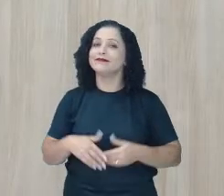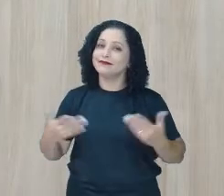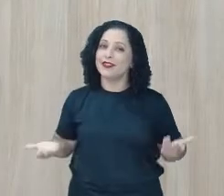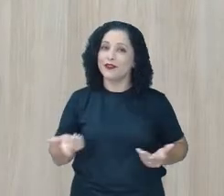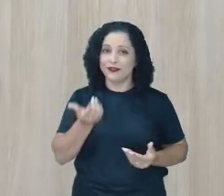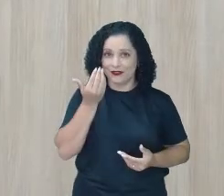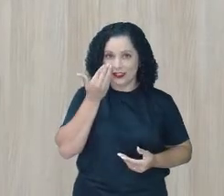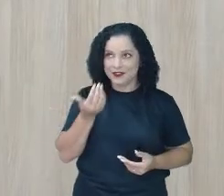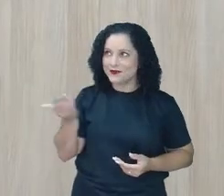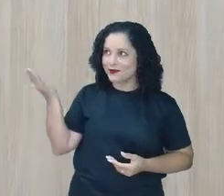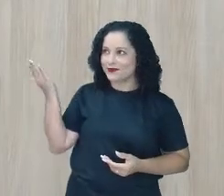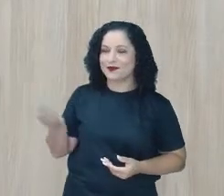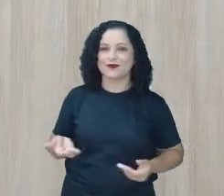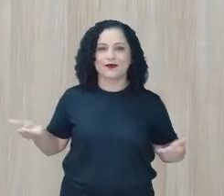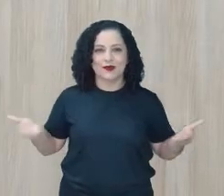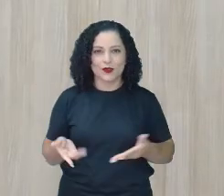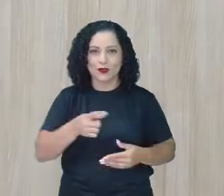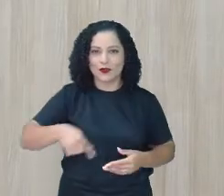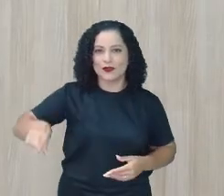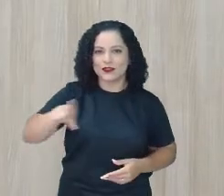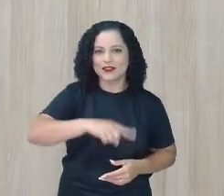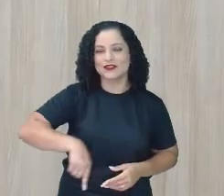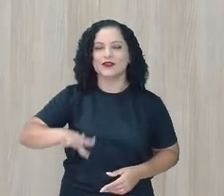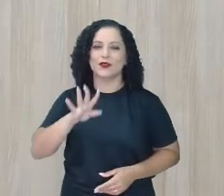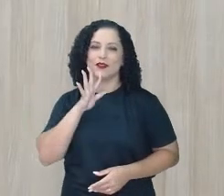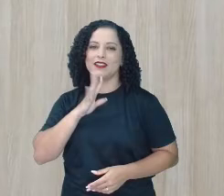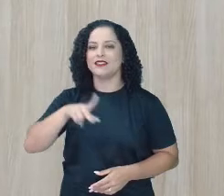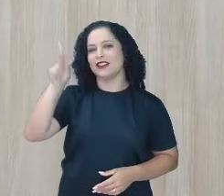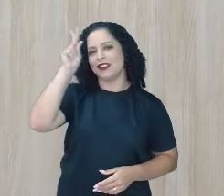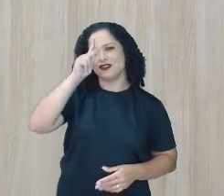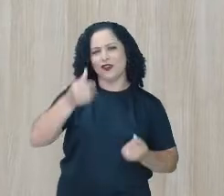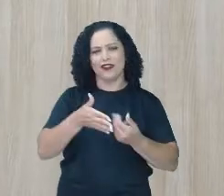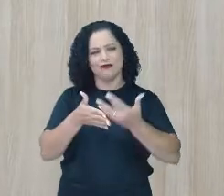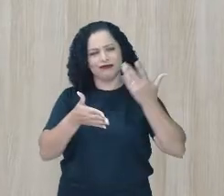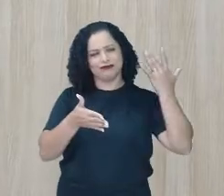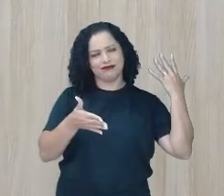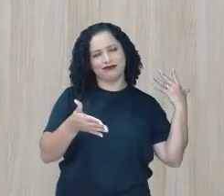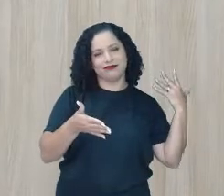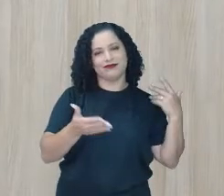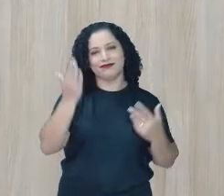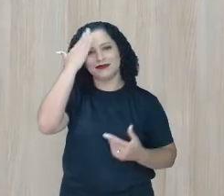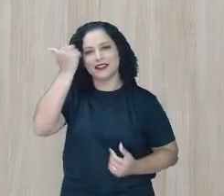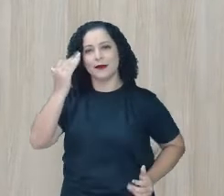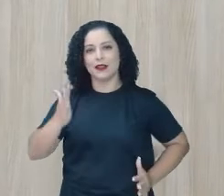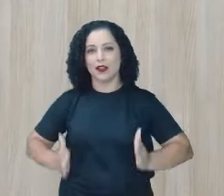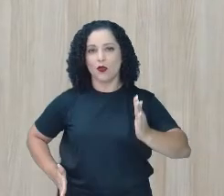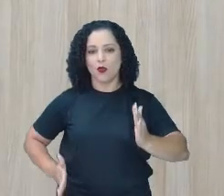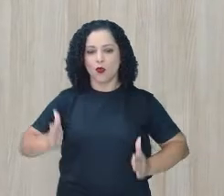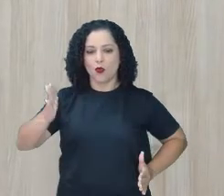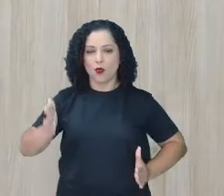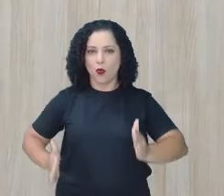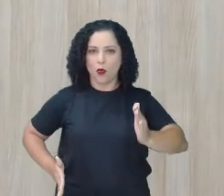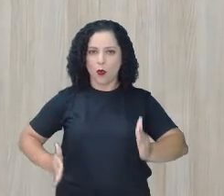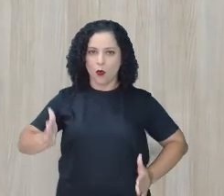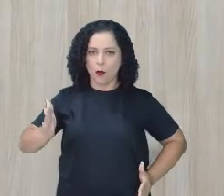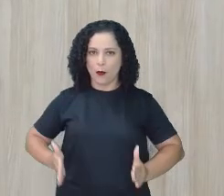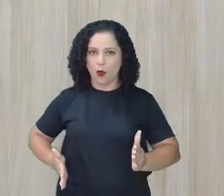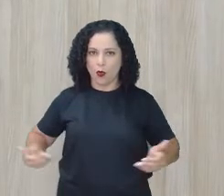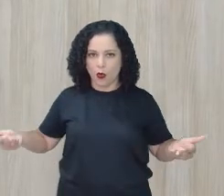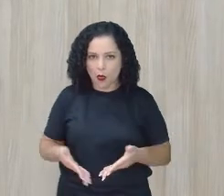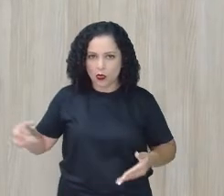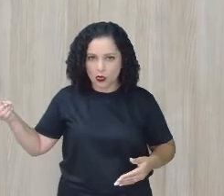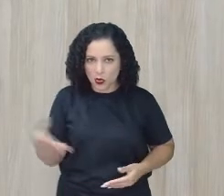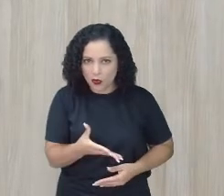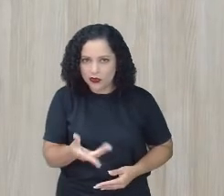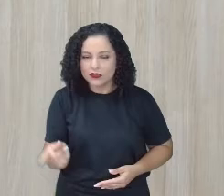vendo? Vocês agora conhecem um pouquinho da história da robótica e sabem que o robô aí não é uma figura tão recente quanto a gente